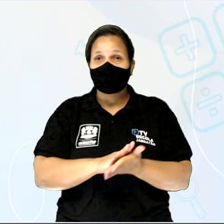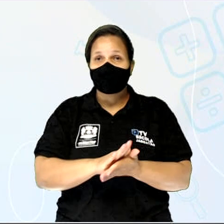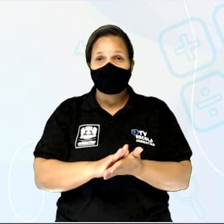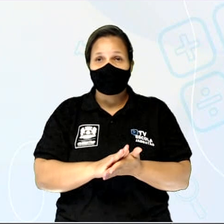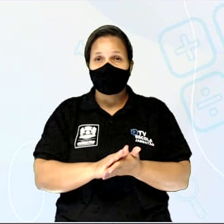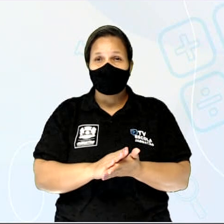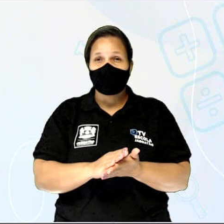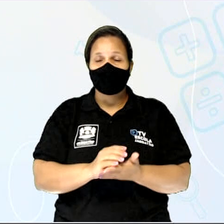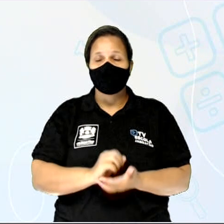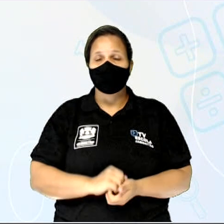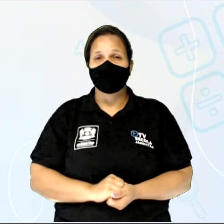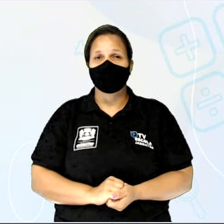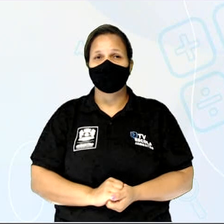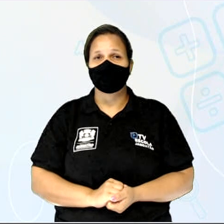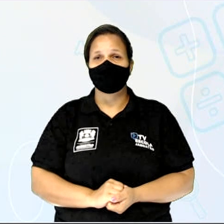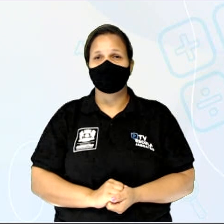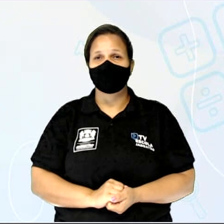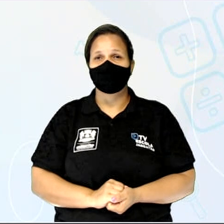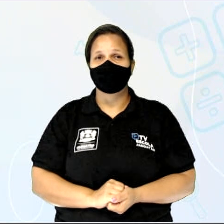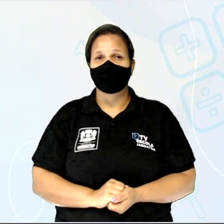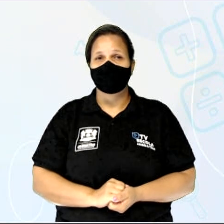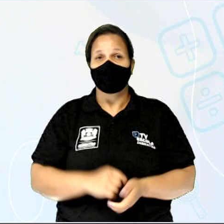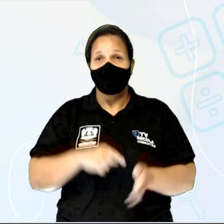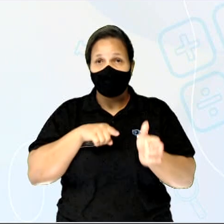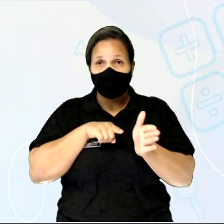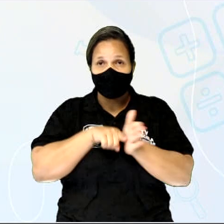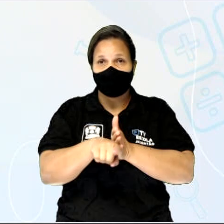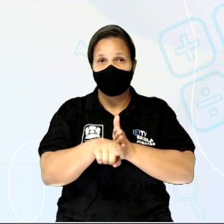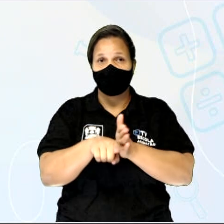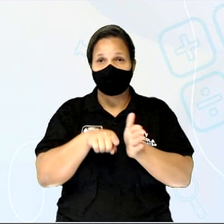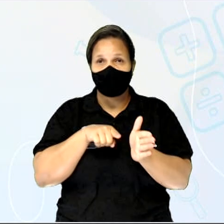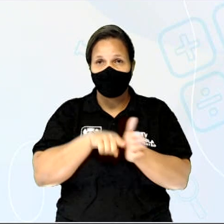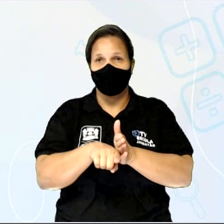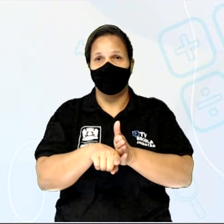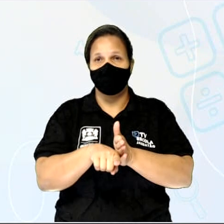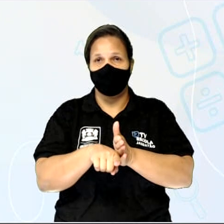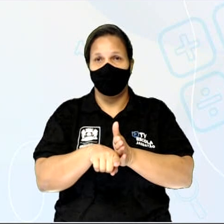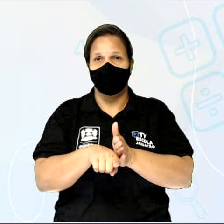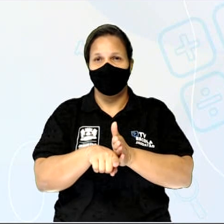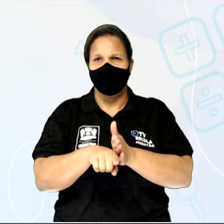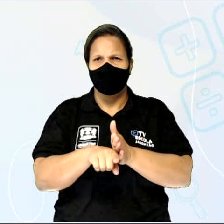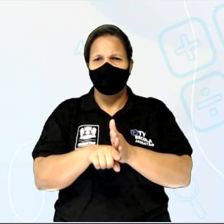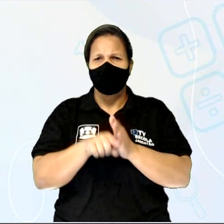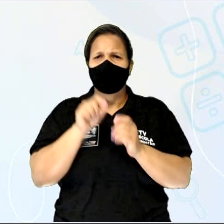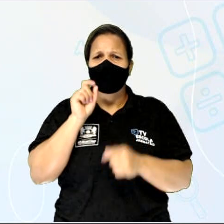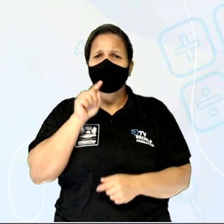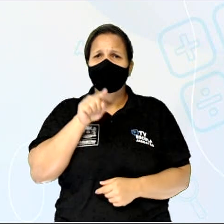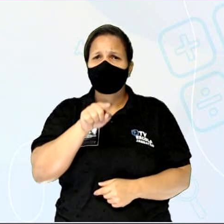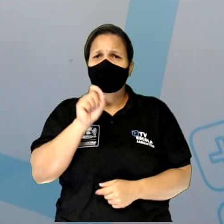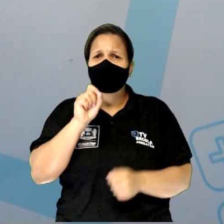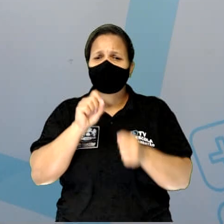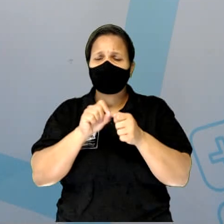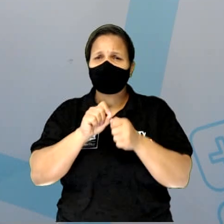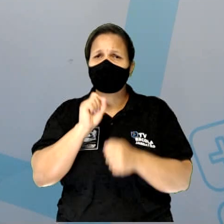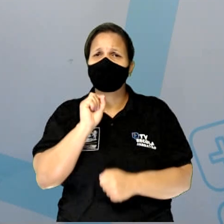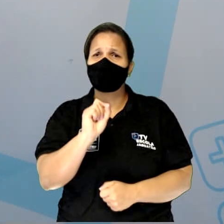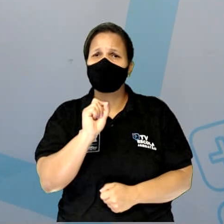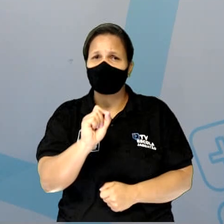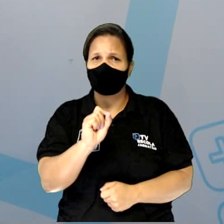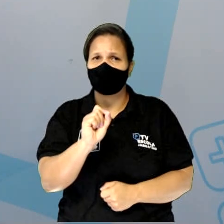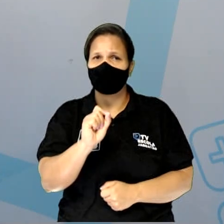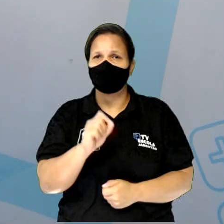sentença com what, ou seja, com pergunta. O que, né? O que você fará se ele não vier? Tudo